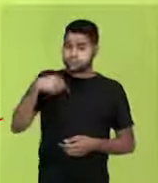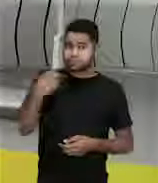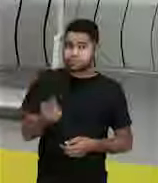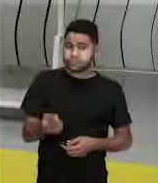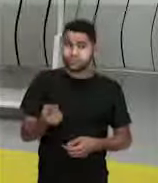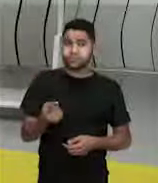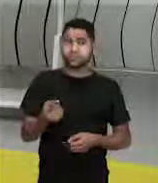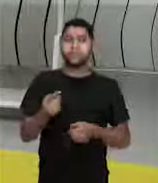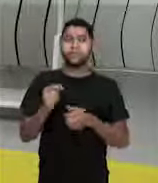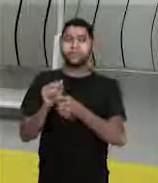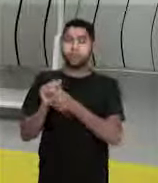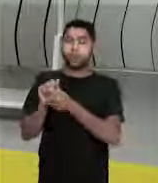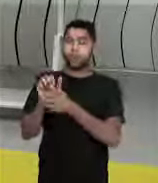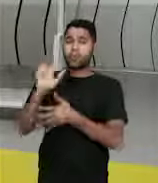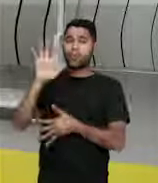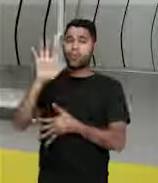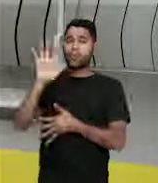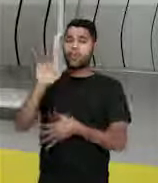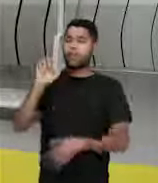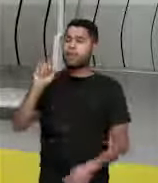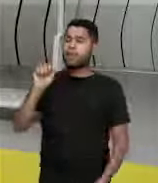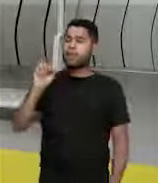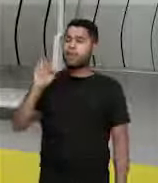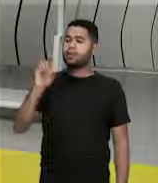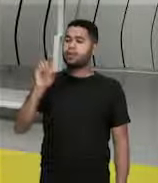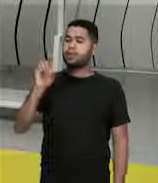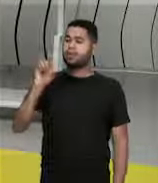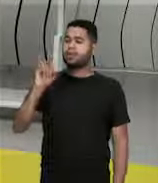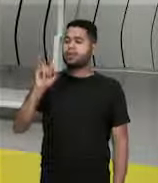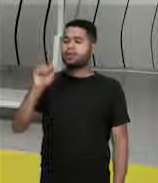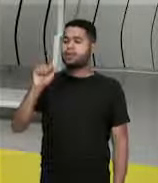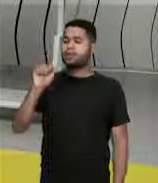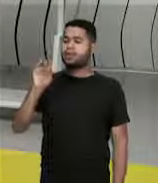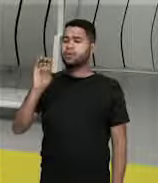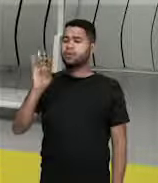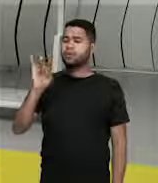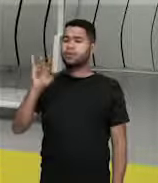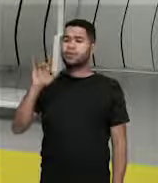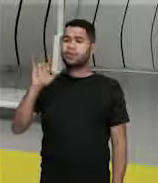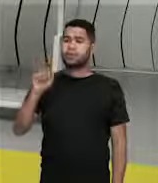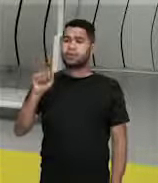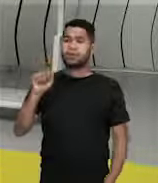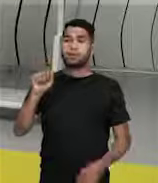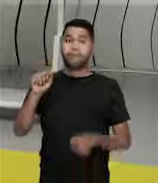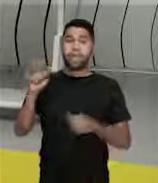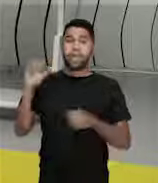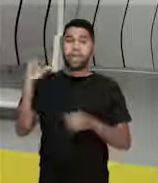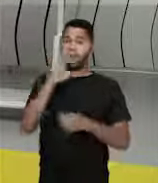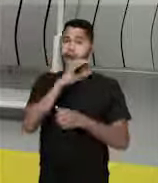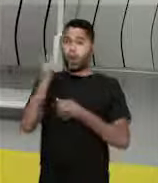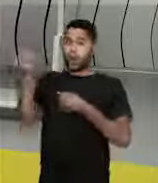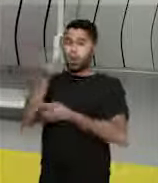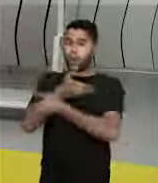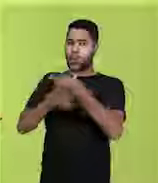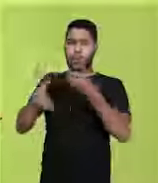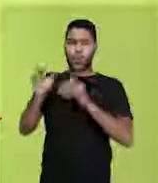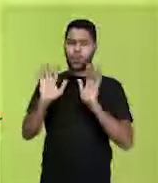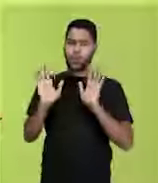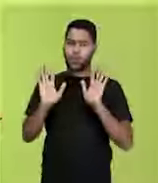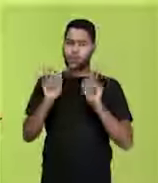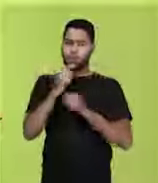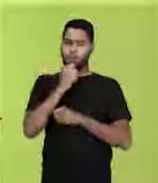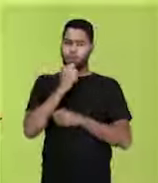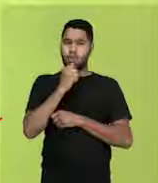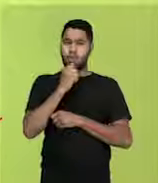ele expande adiabaticamente, sem trocar calor com o ambiente. E, de novo,